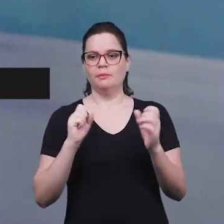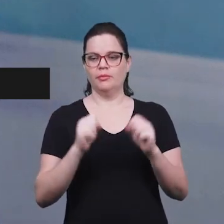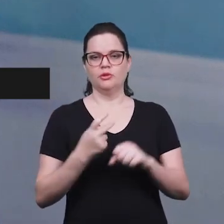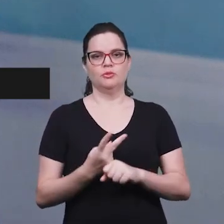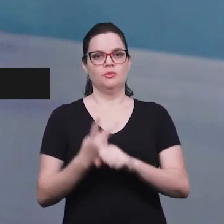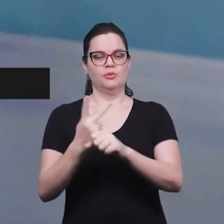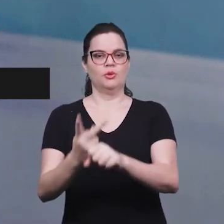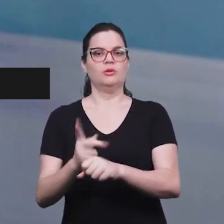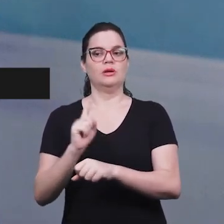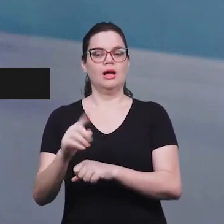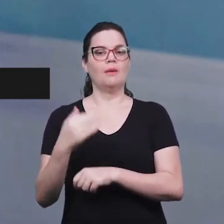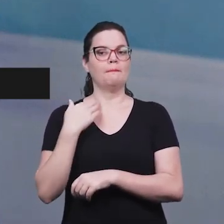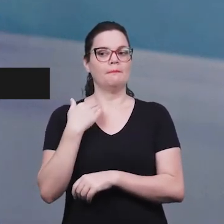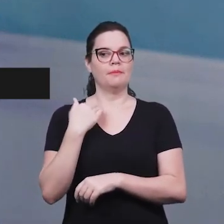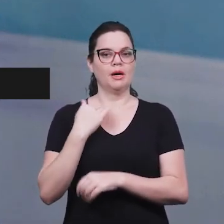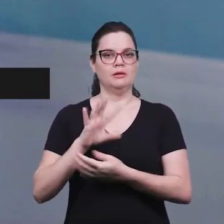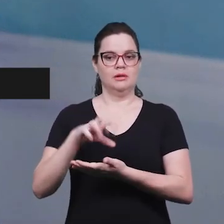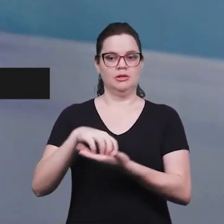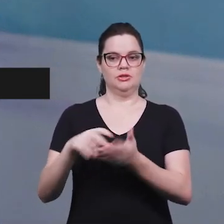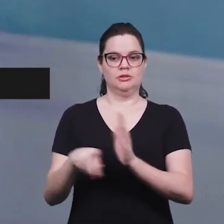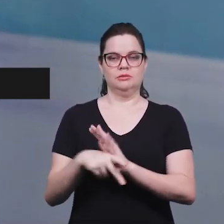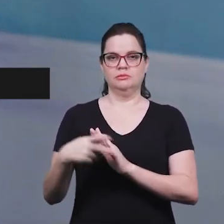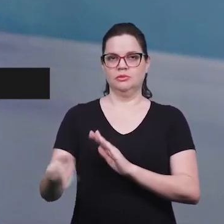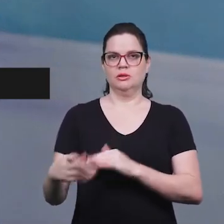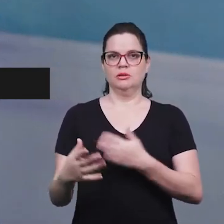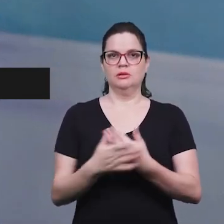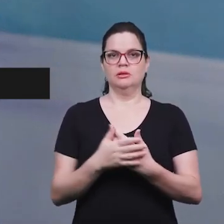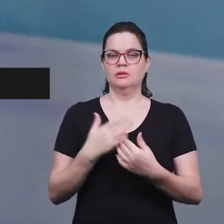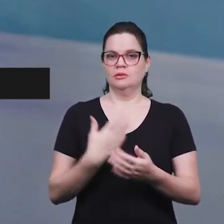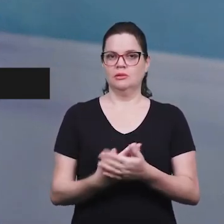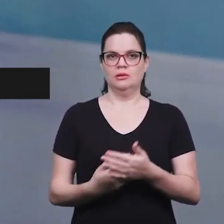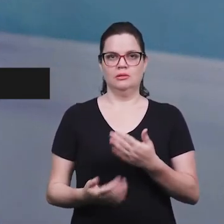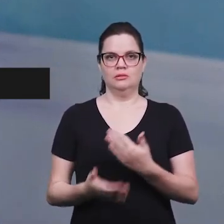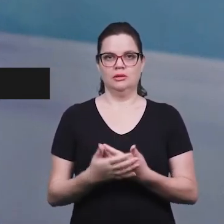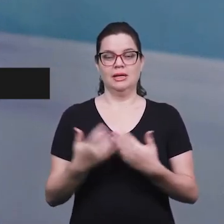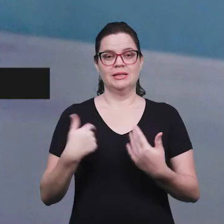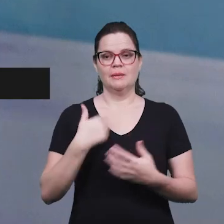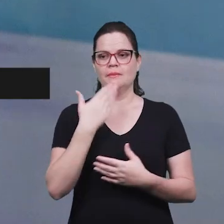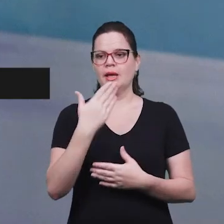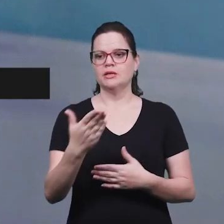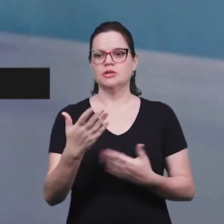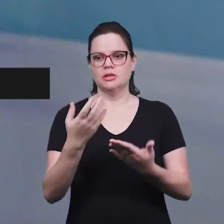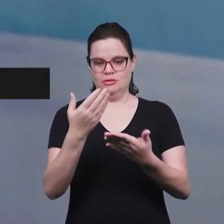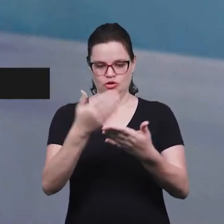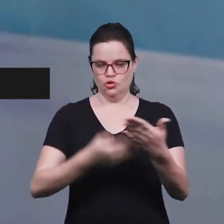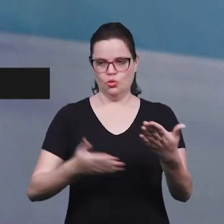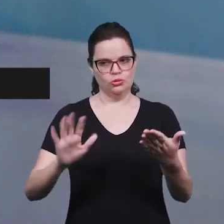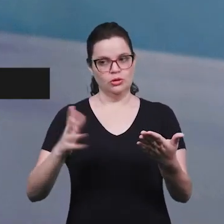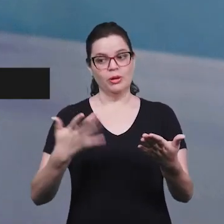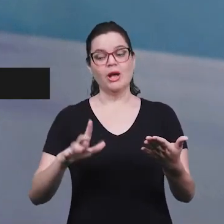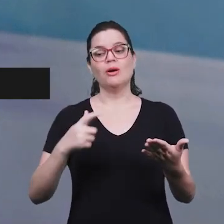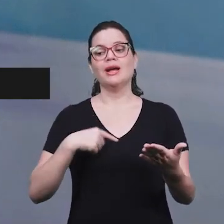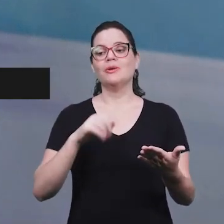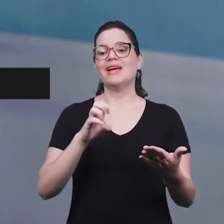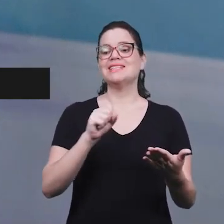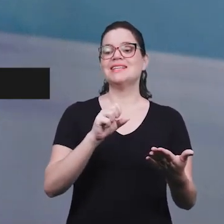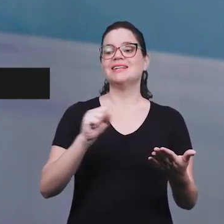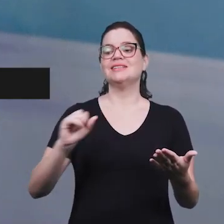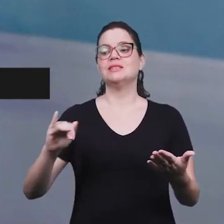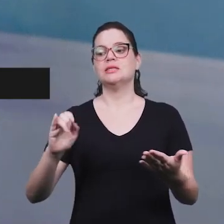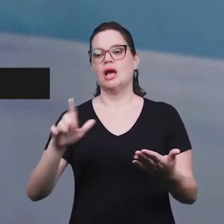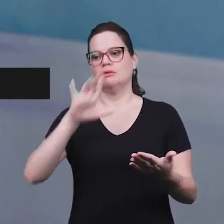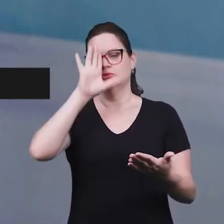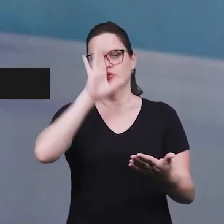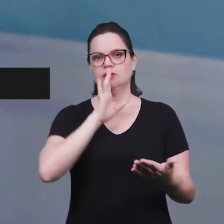agência, isso vale para qualquer banco, e pedir o cadastramento nesse pacote de serviço essencial. A partir daí ele vai começar